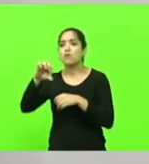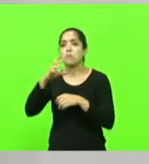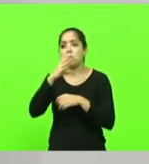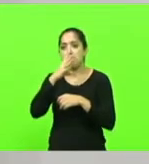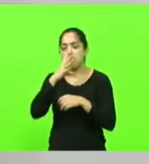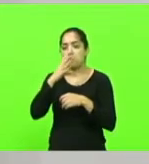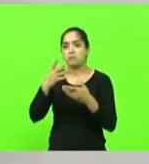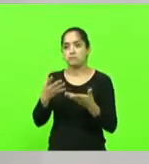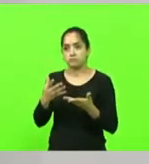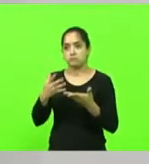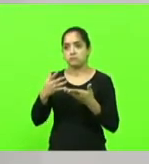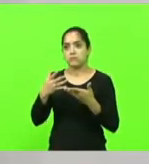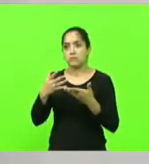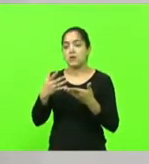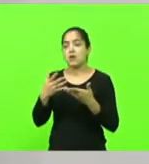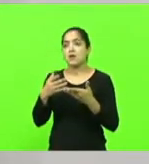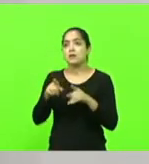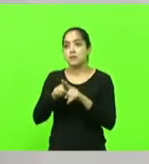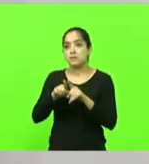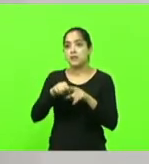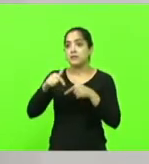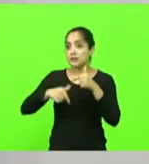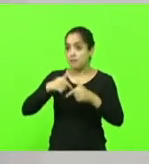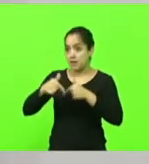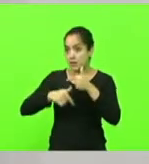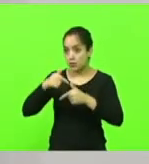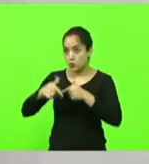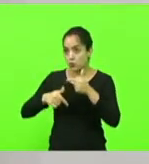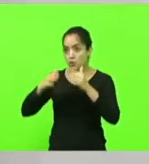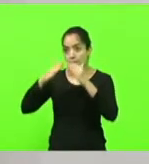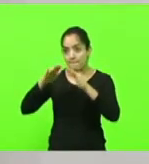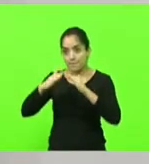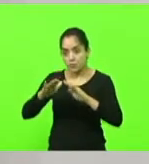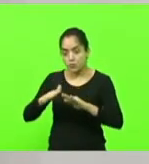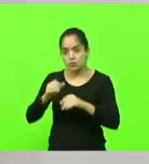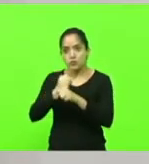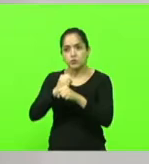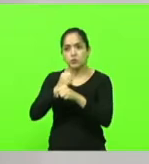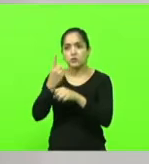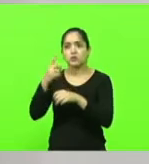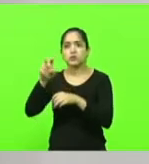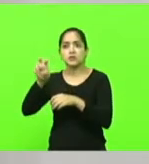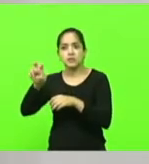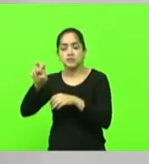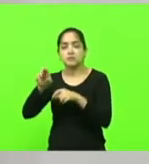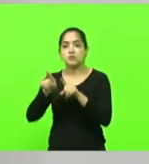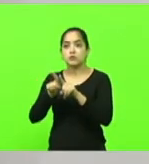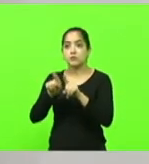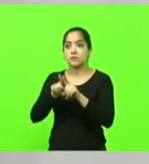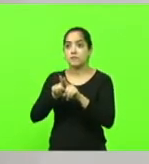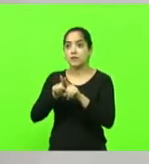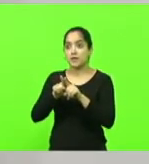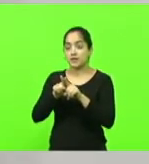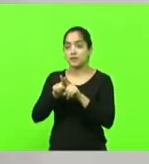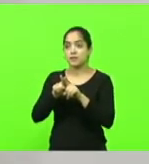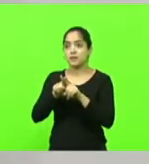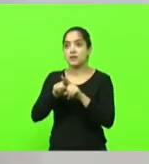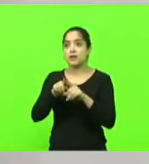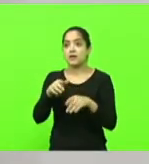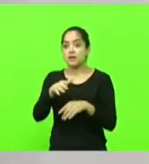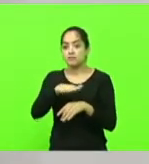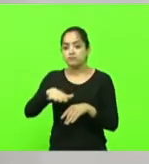Clinicou nos municípios de Brusque e Blumenau por 15 anos e presidiu a Regional de Blumenau